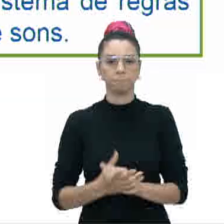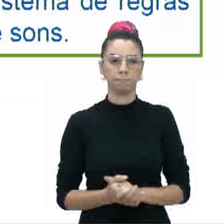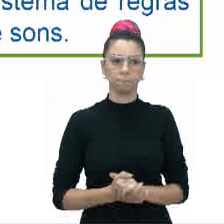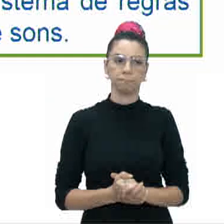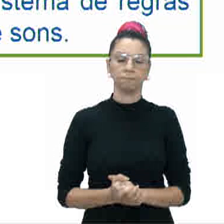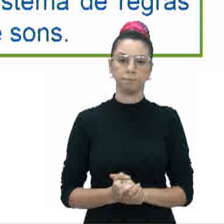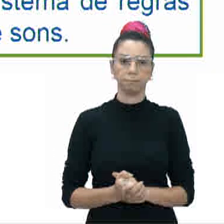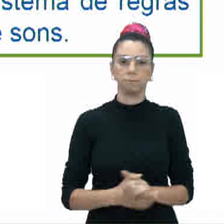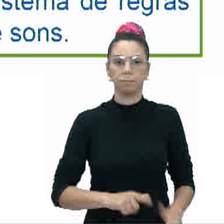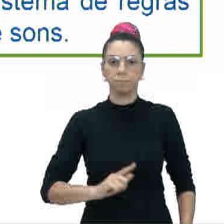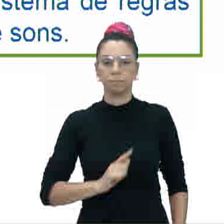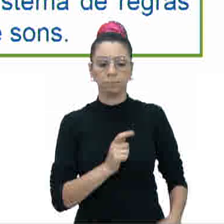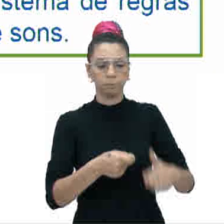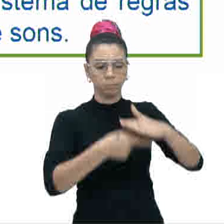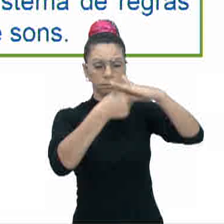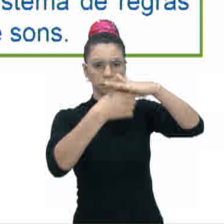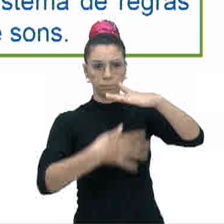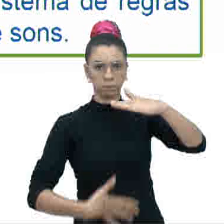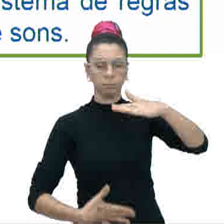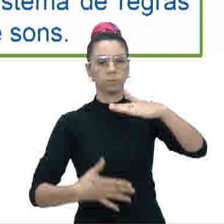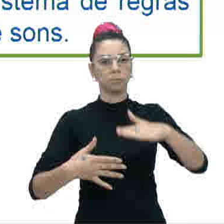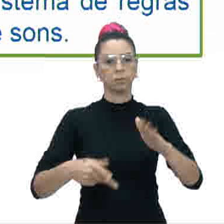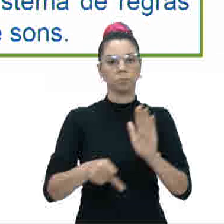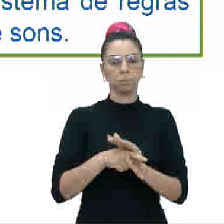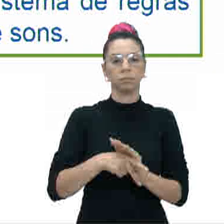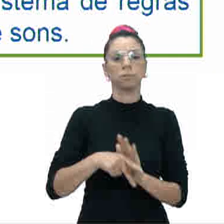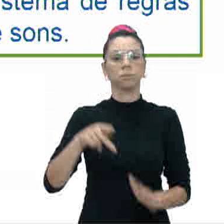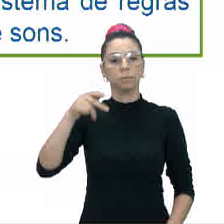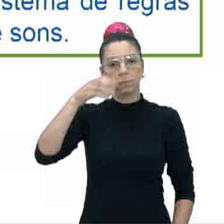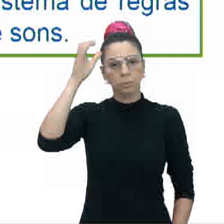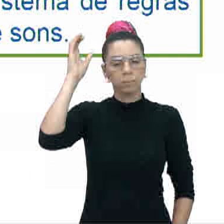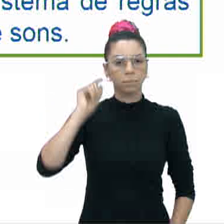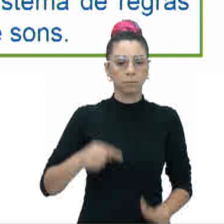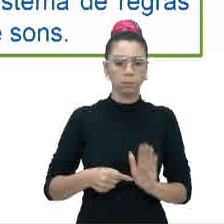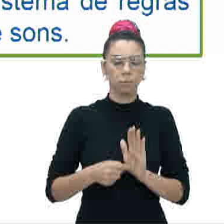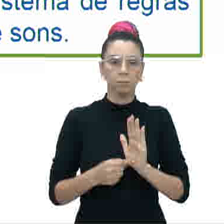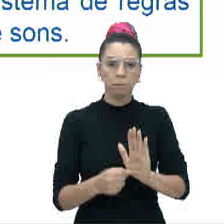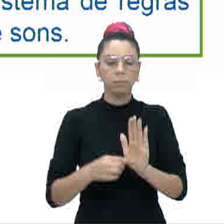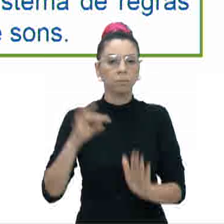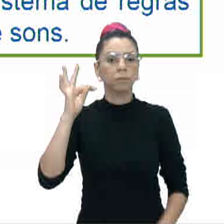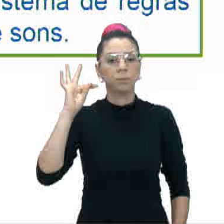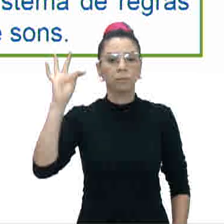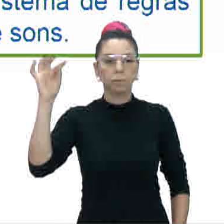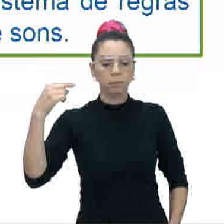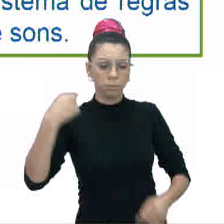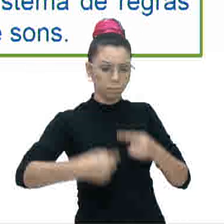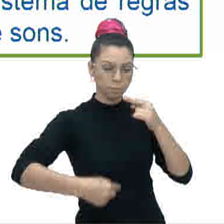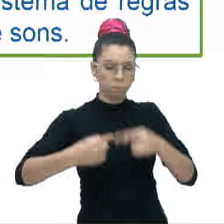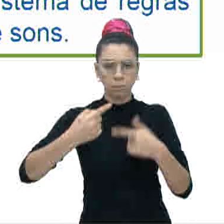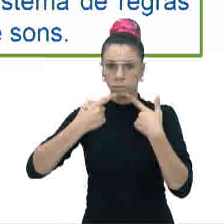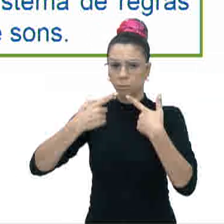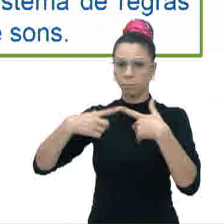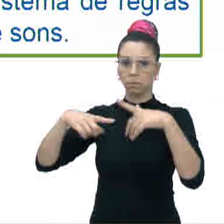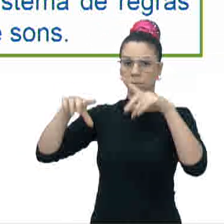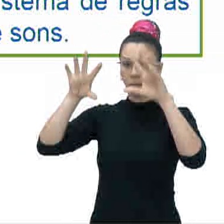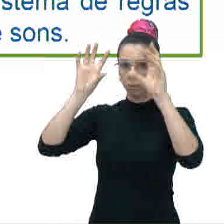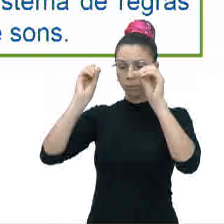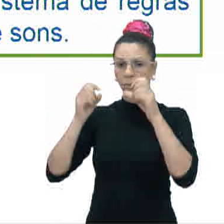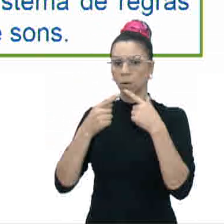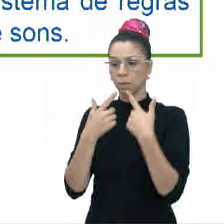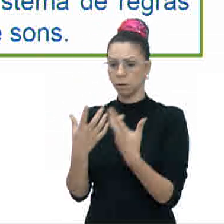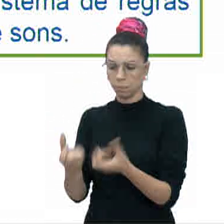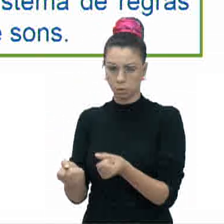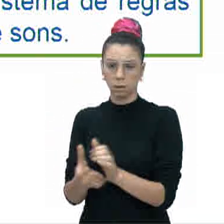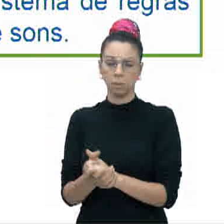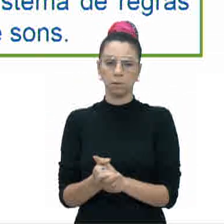A gramática gerativa de Chomsky se apresenta como uma teoria que discute os aspectos linguísticos como a criatividade do